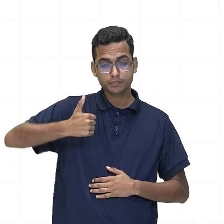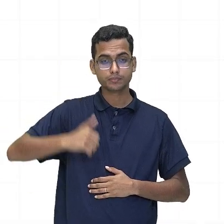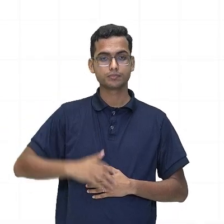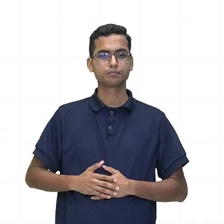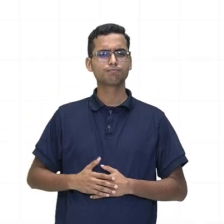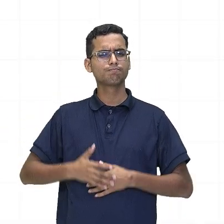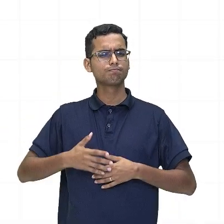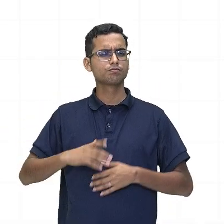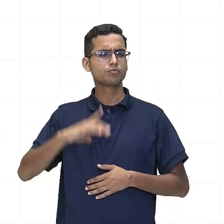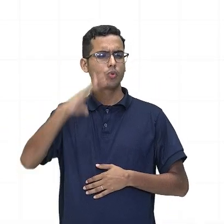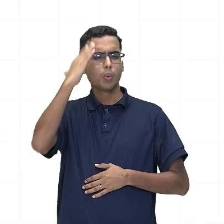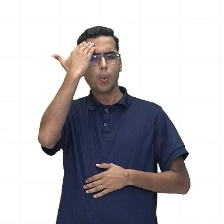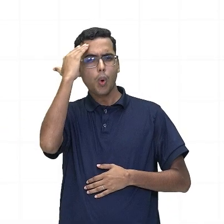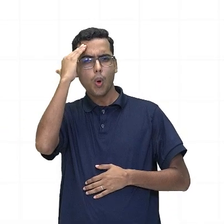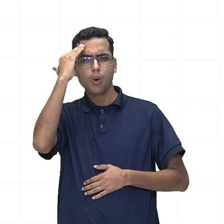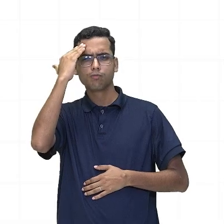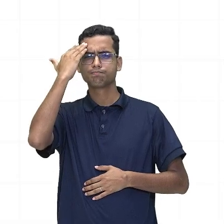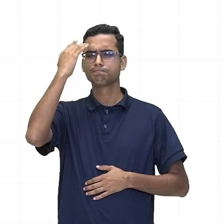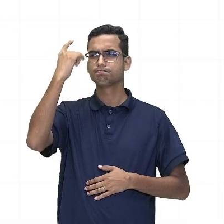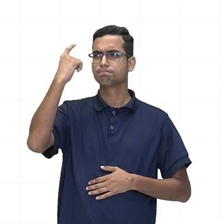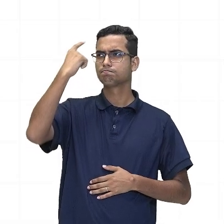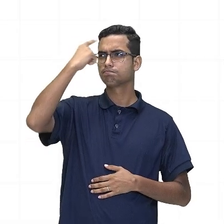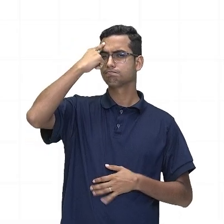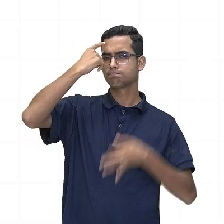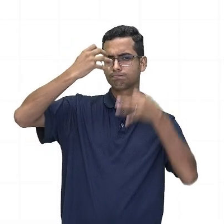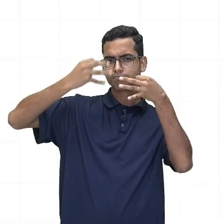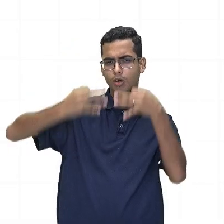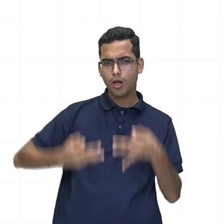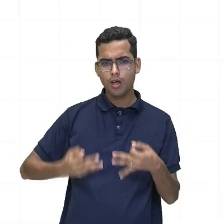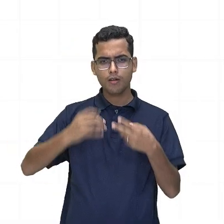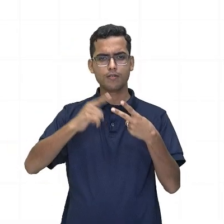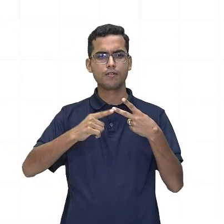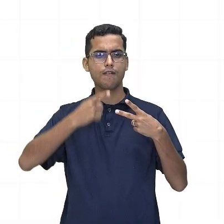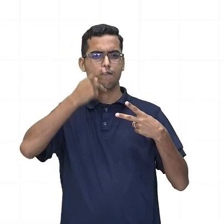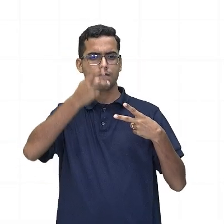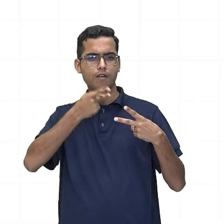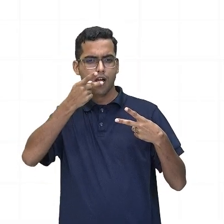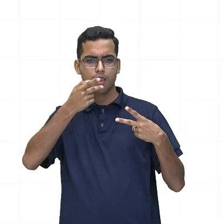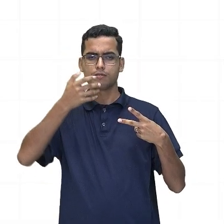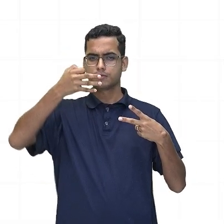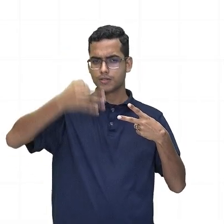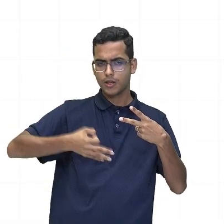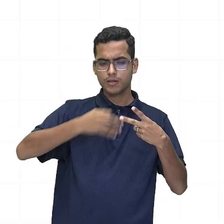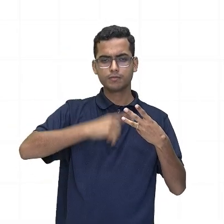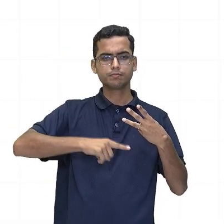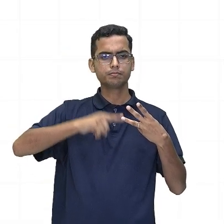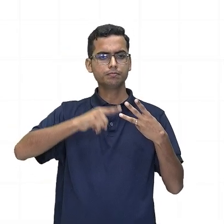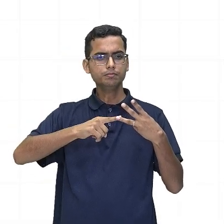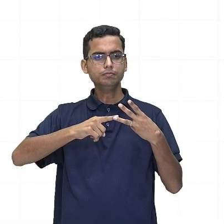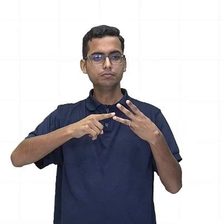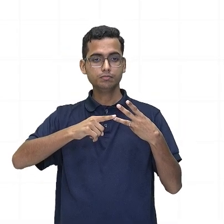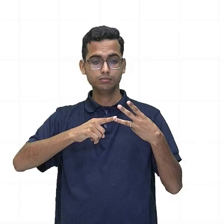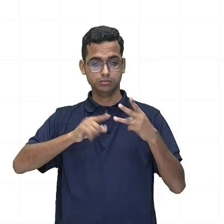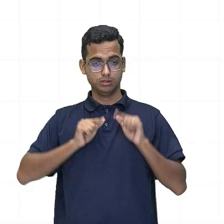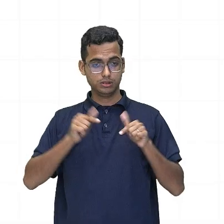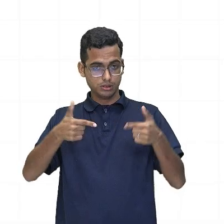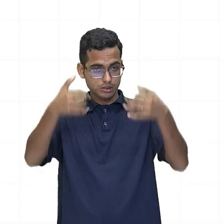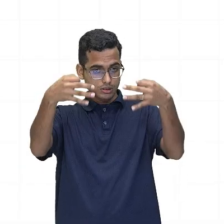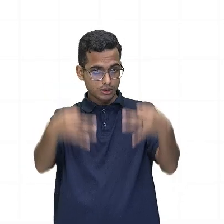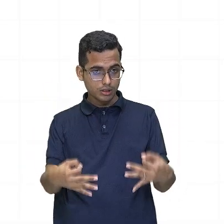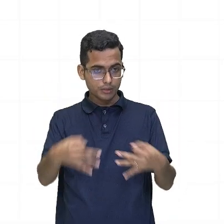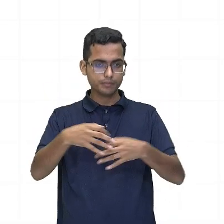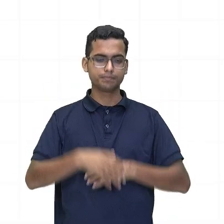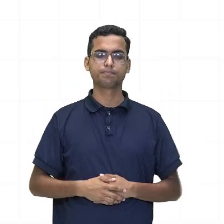o pensamento correto, a fala correta, a ação correta, o meio de